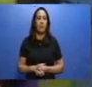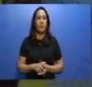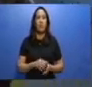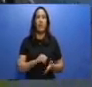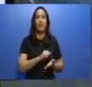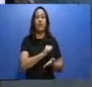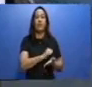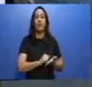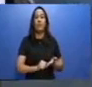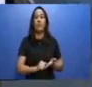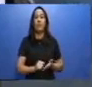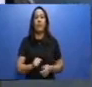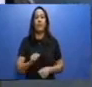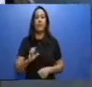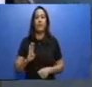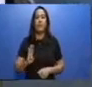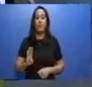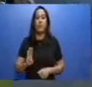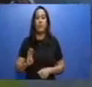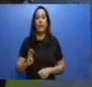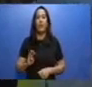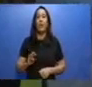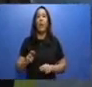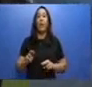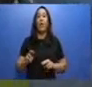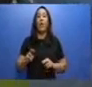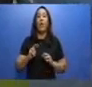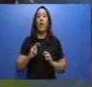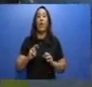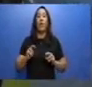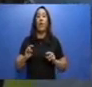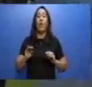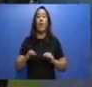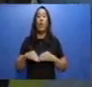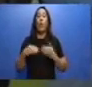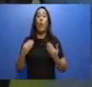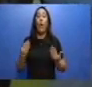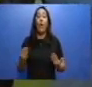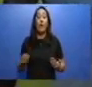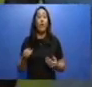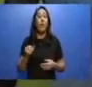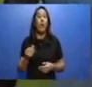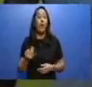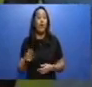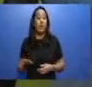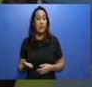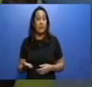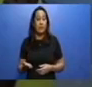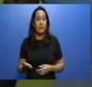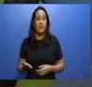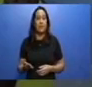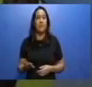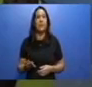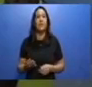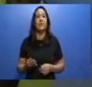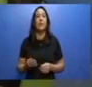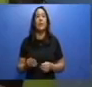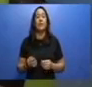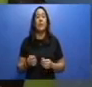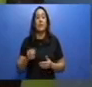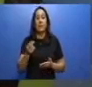Letrinha B. Que formas geométricas planas, opa, falou plana, retinha,